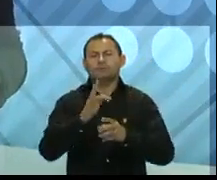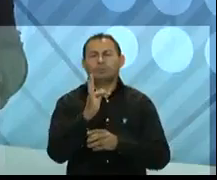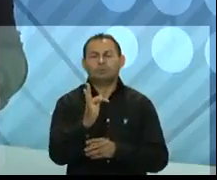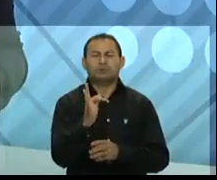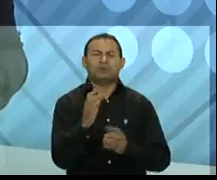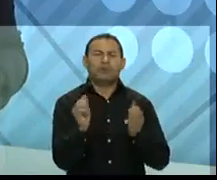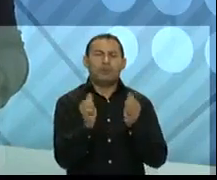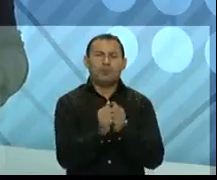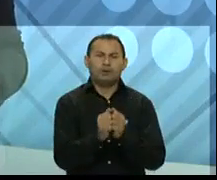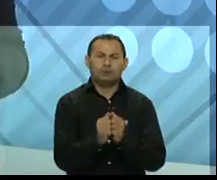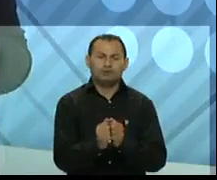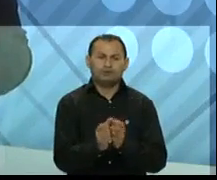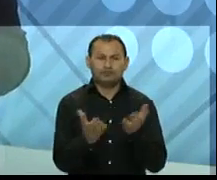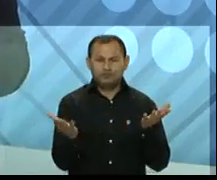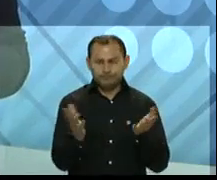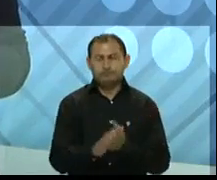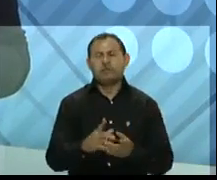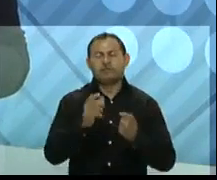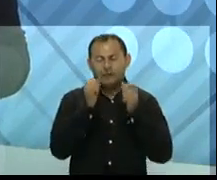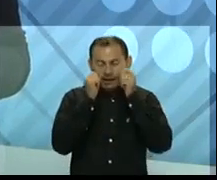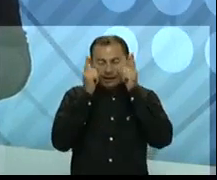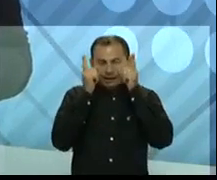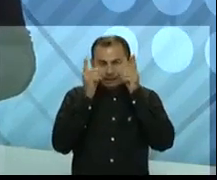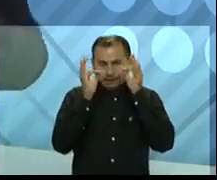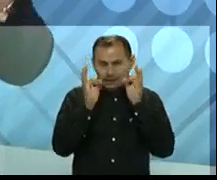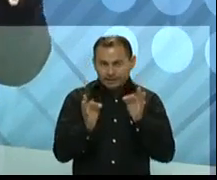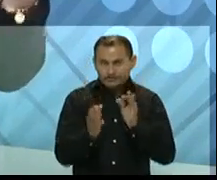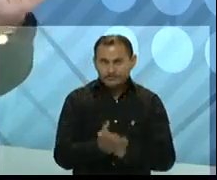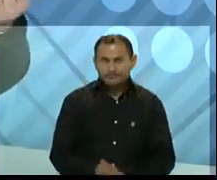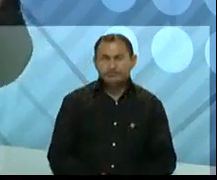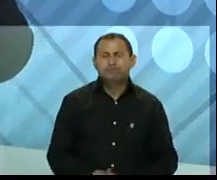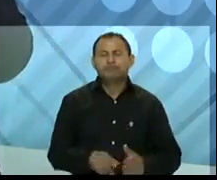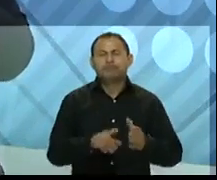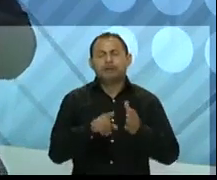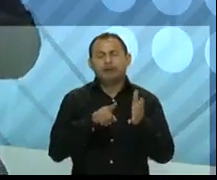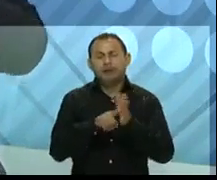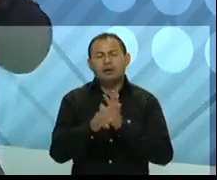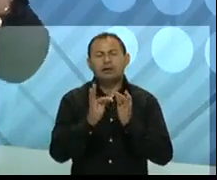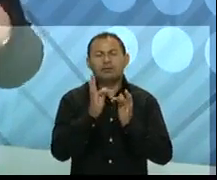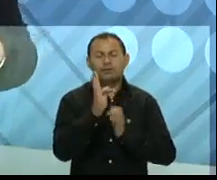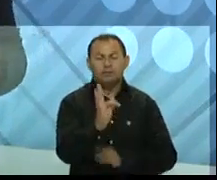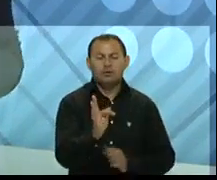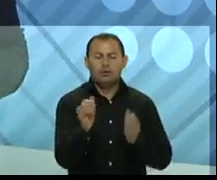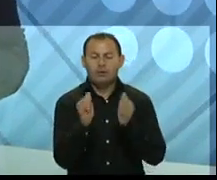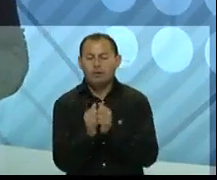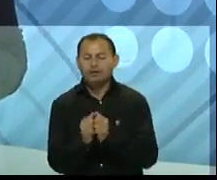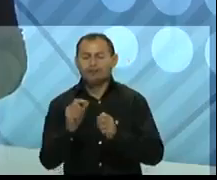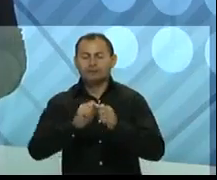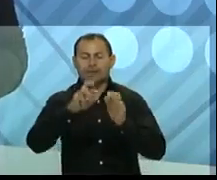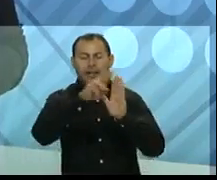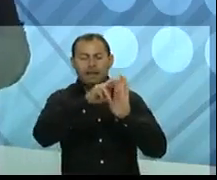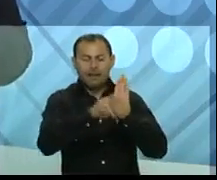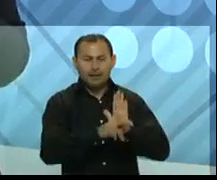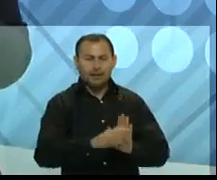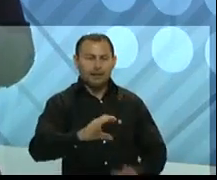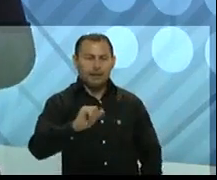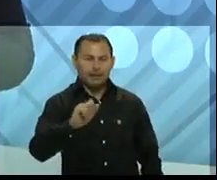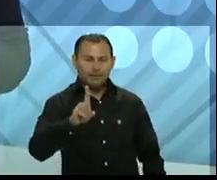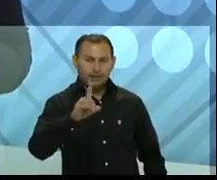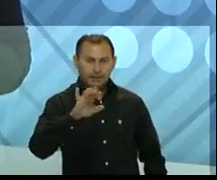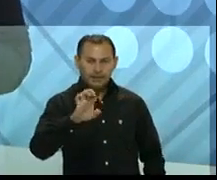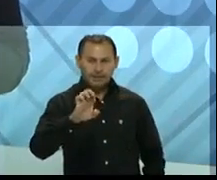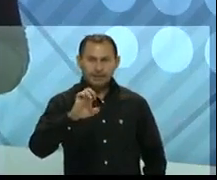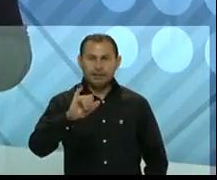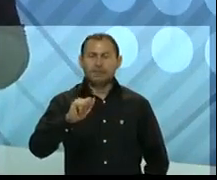função composta. Tá? Então, temos que ficar atento a isso. A questão, se é a função composta, vamos aplicar a regra da cadeia. Vimos a questão da